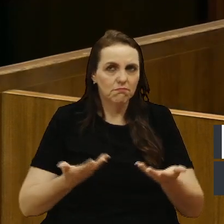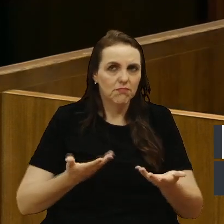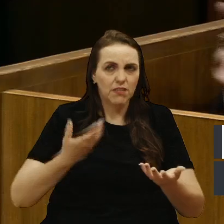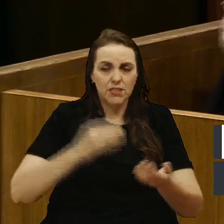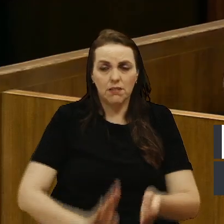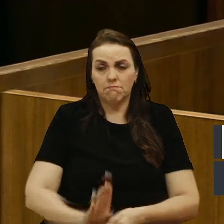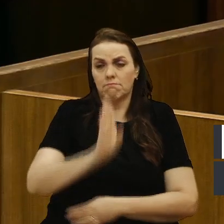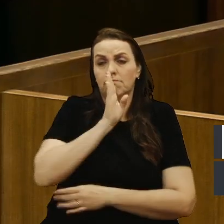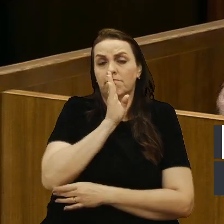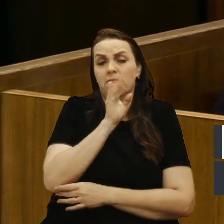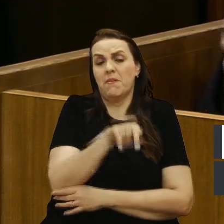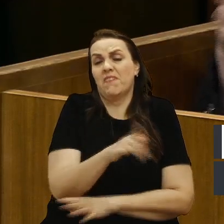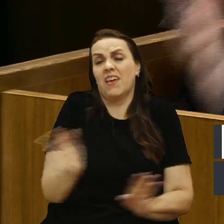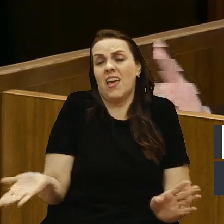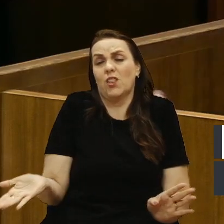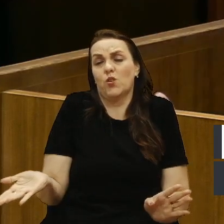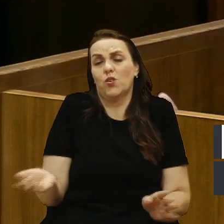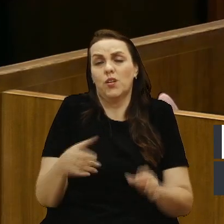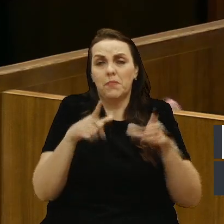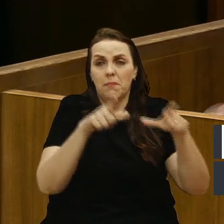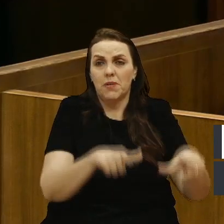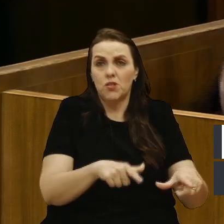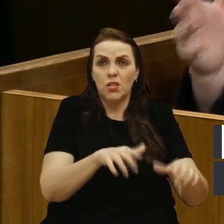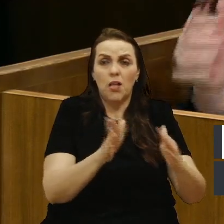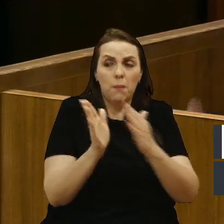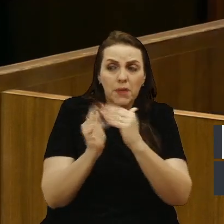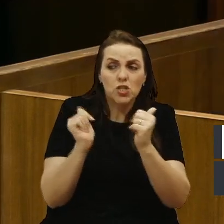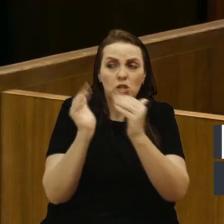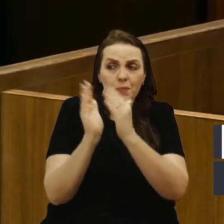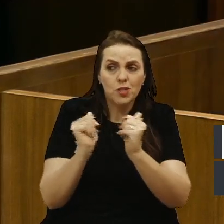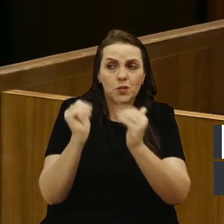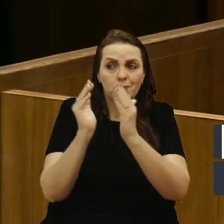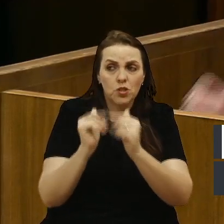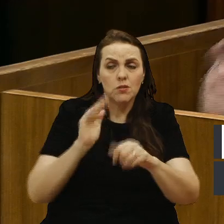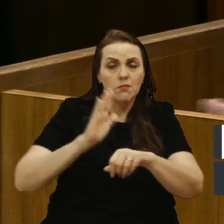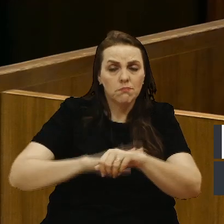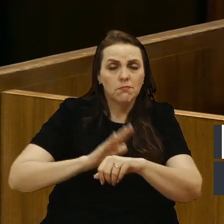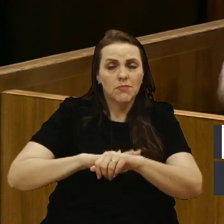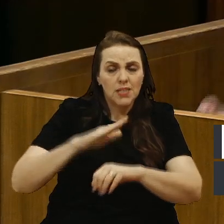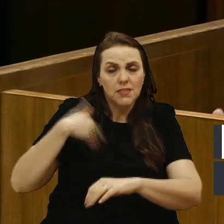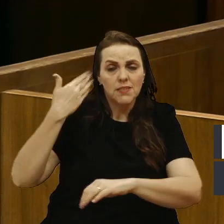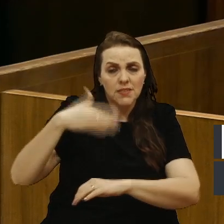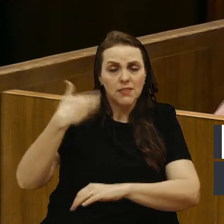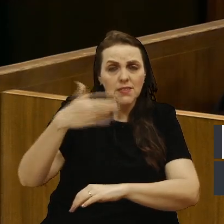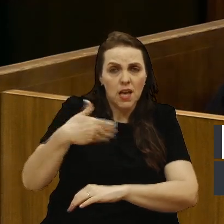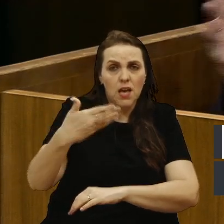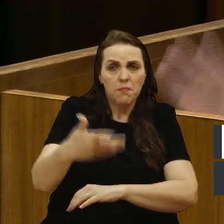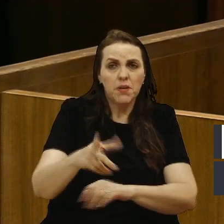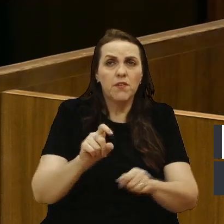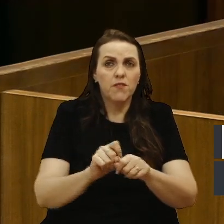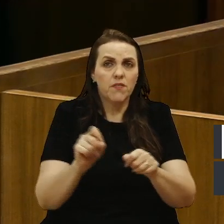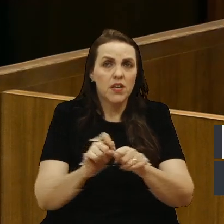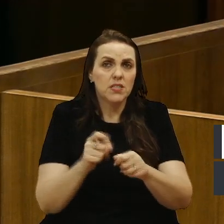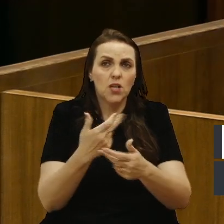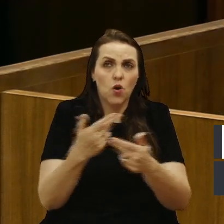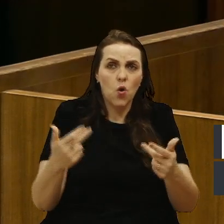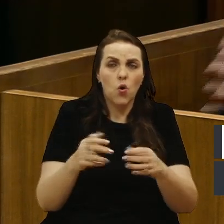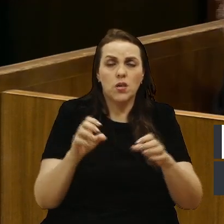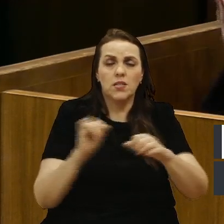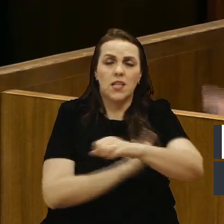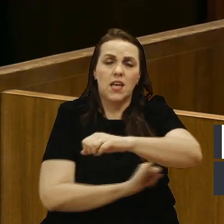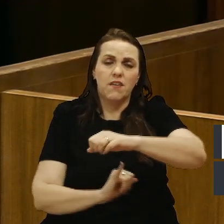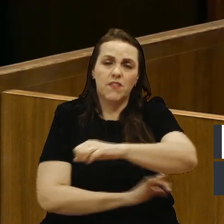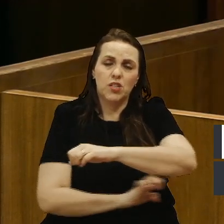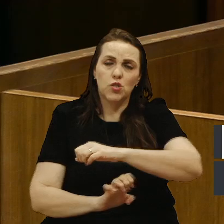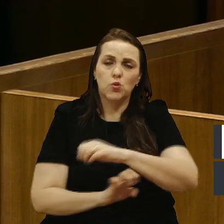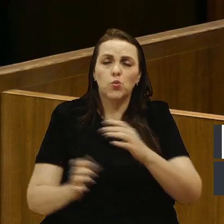né? Porque o pessoal da agricultura está pedindo a todo momento que sejam feitas as questões de infraestrutura. E